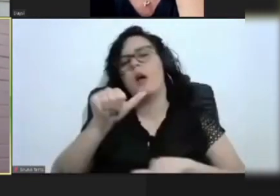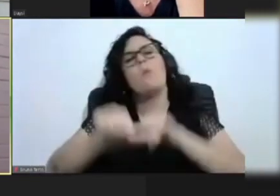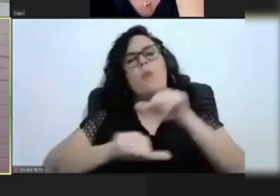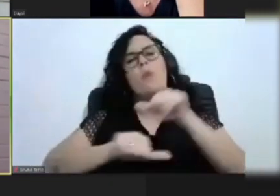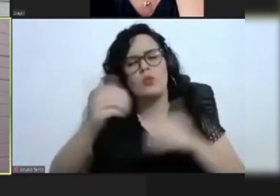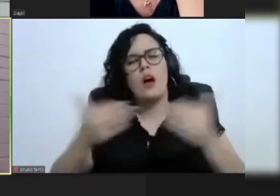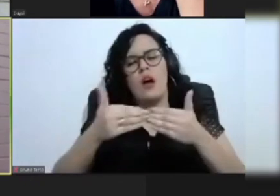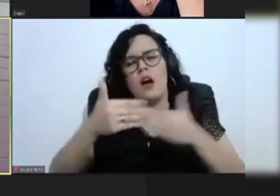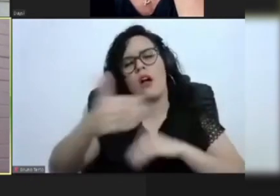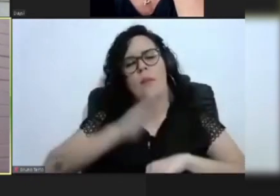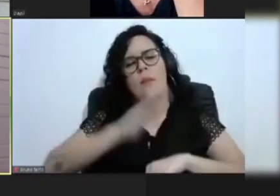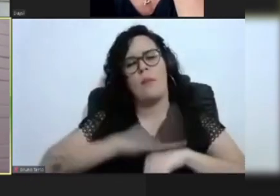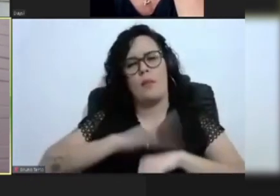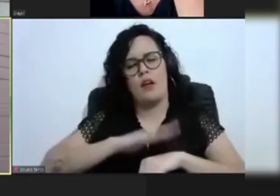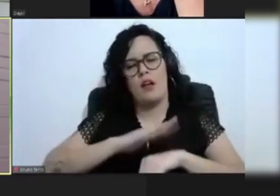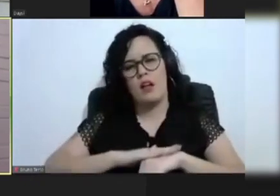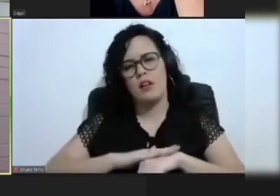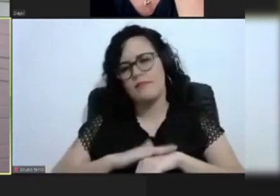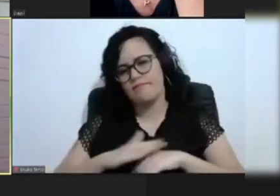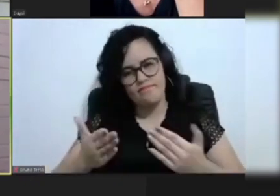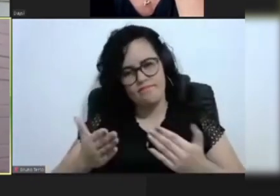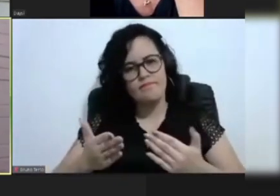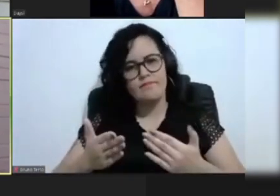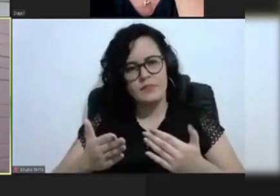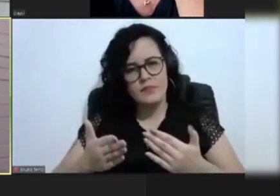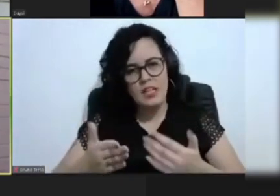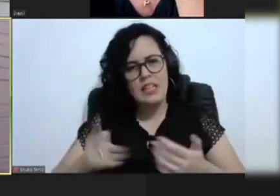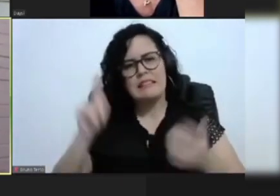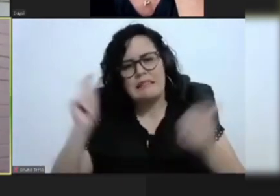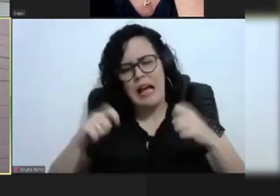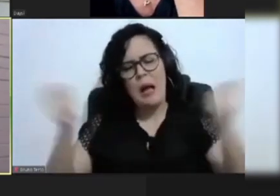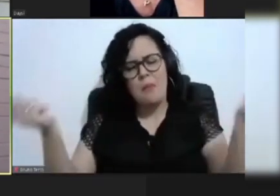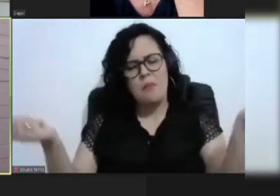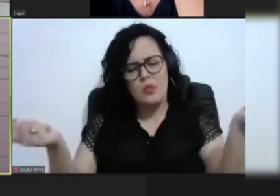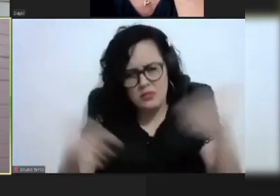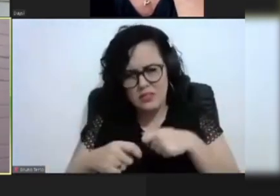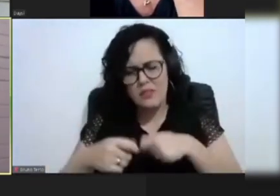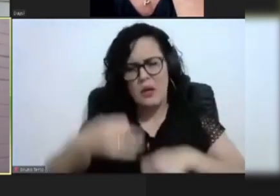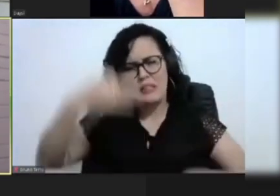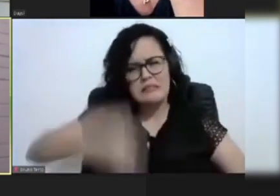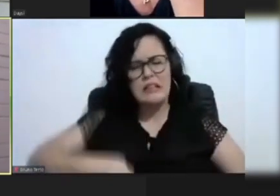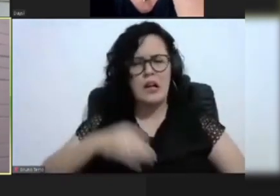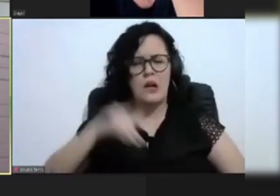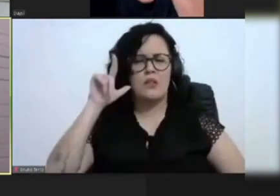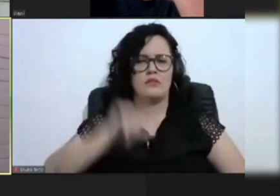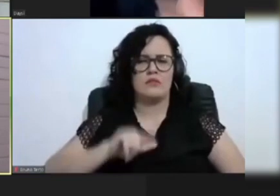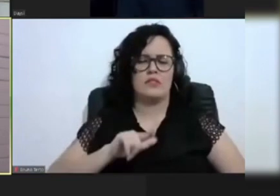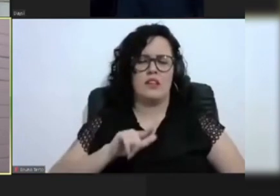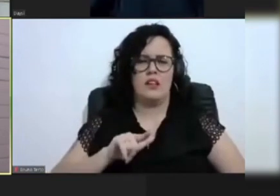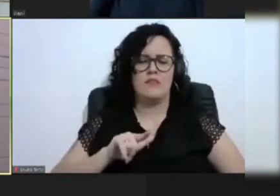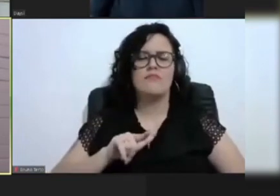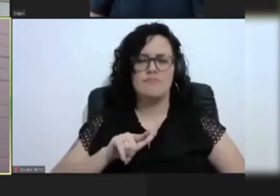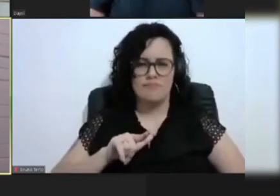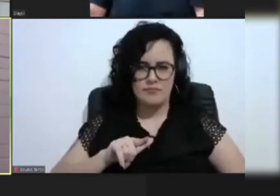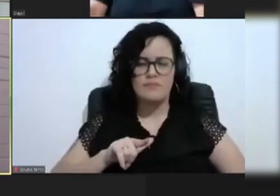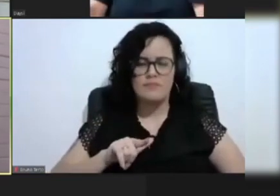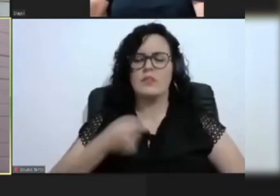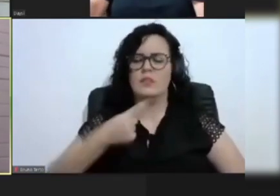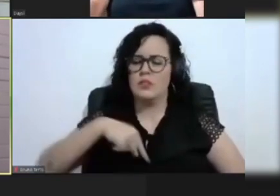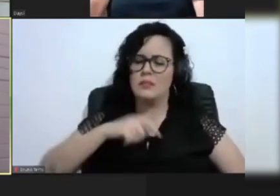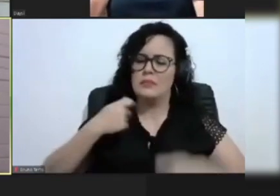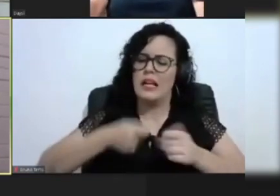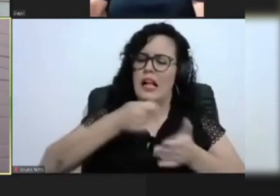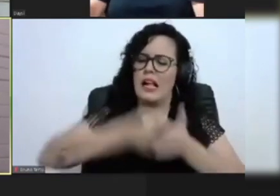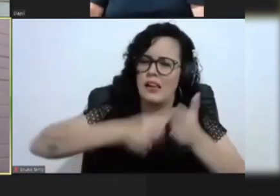não é possível que o justo, que o certo não seja algo pelo qual a gente tenha que continuar